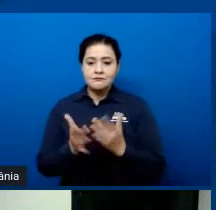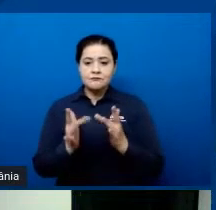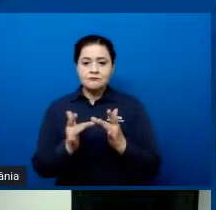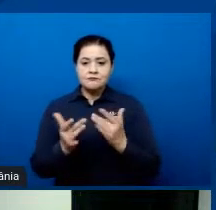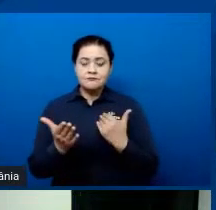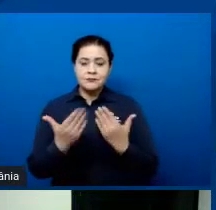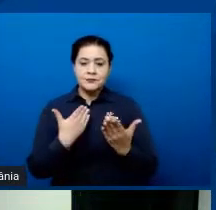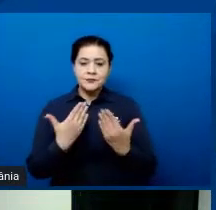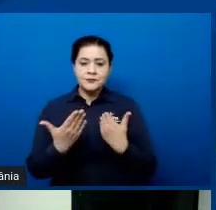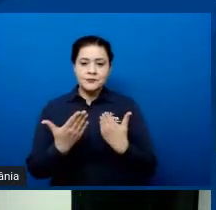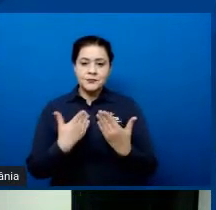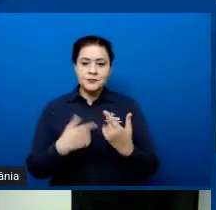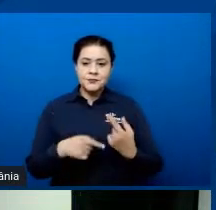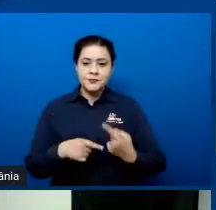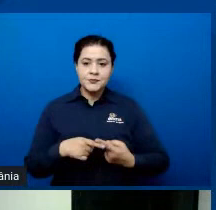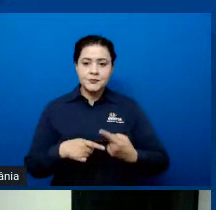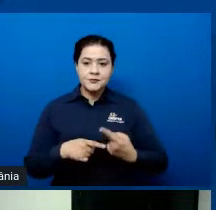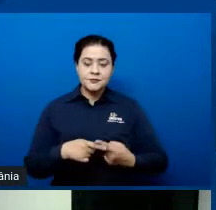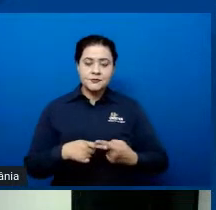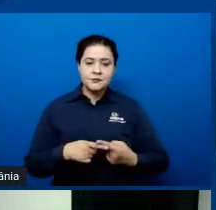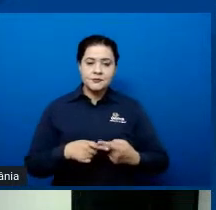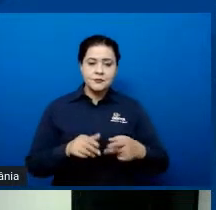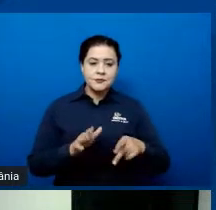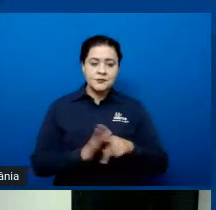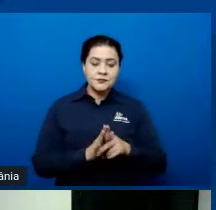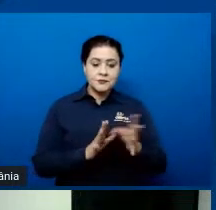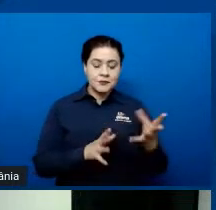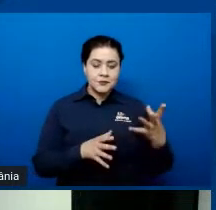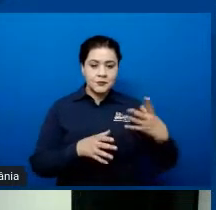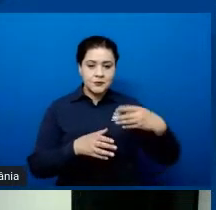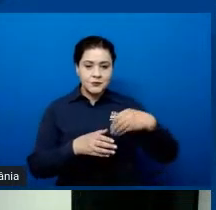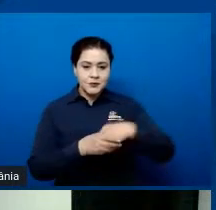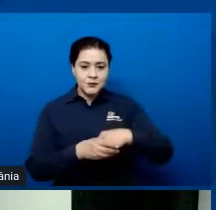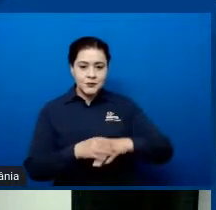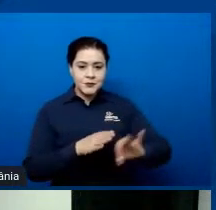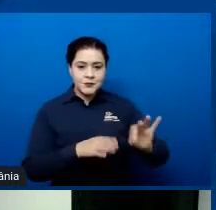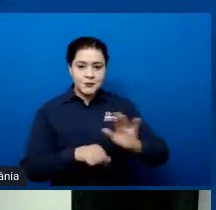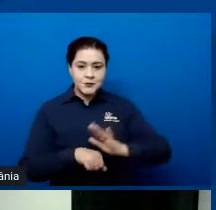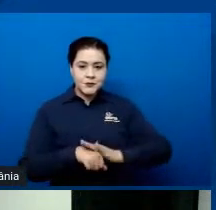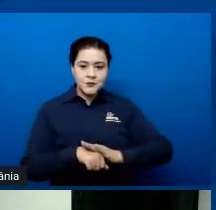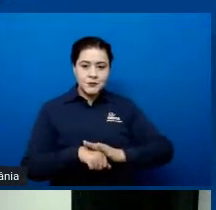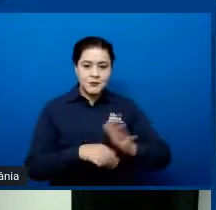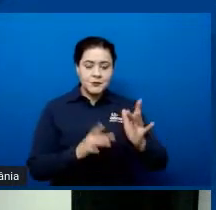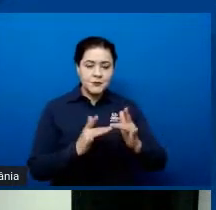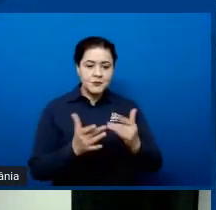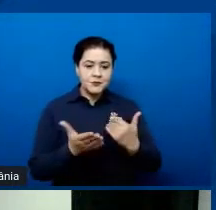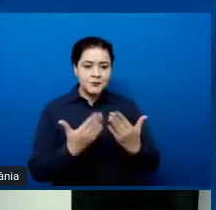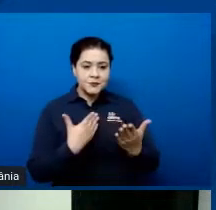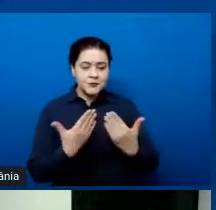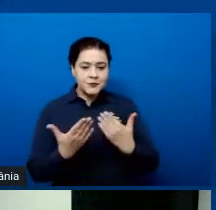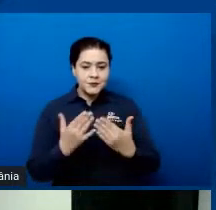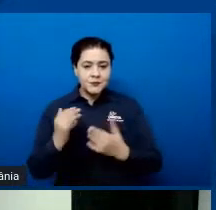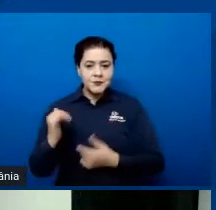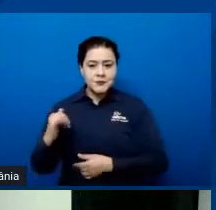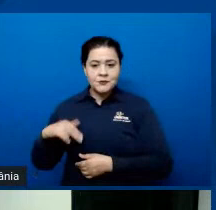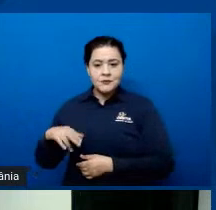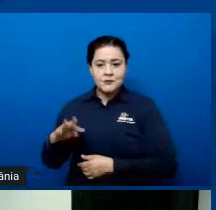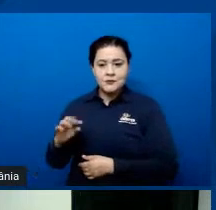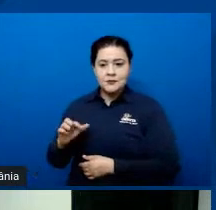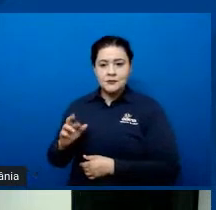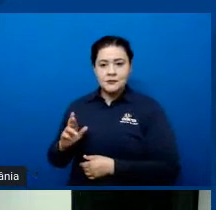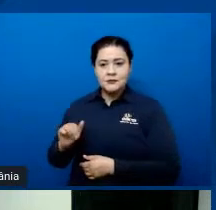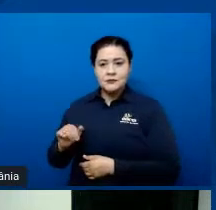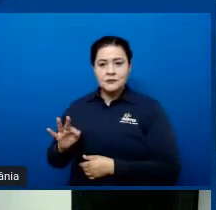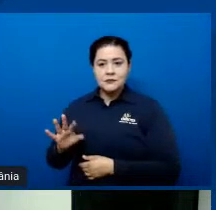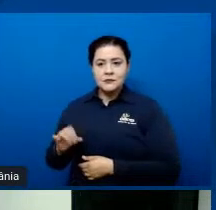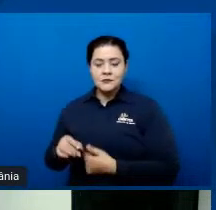né? A gente não é tanto de imersividade, mas mais de interatividade. Quer dizer, eu consigo com que ele